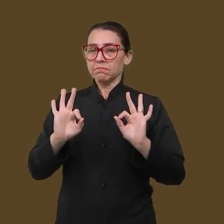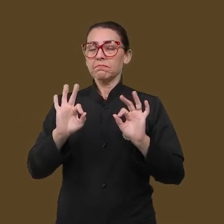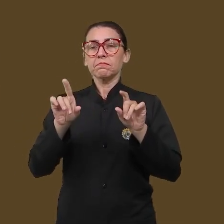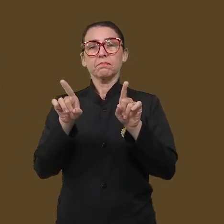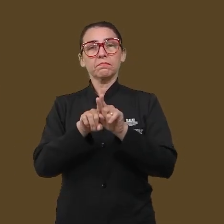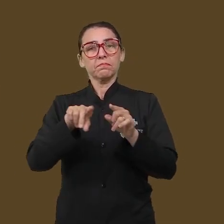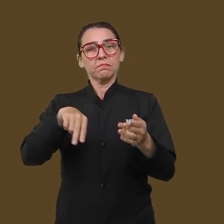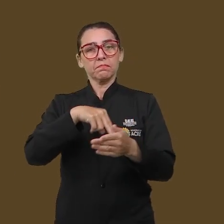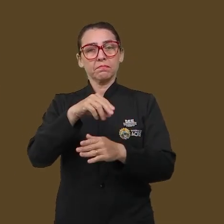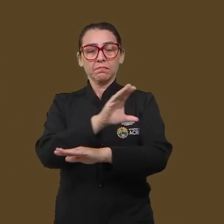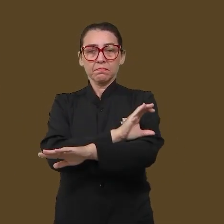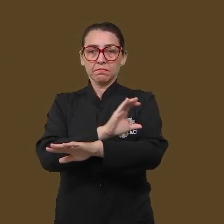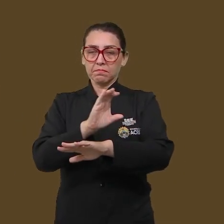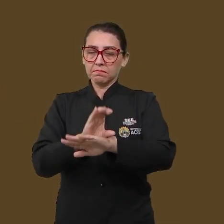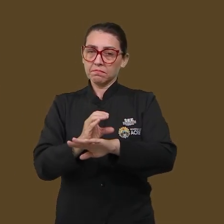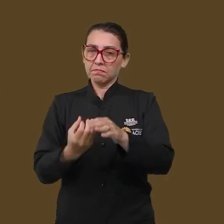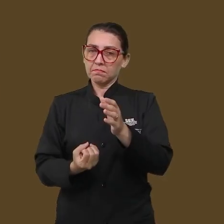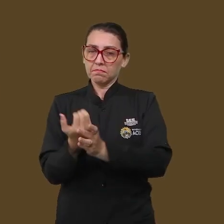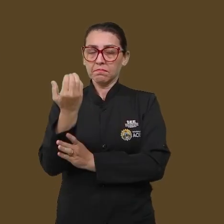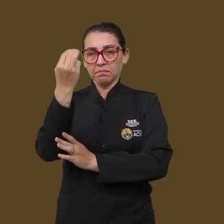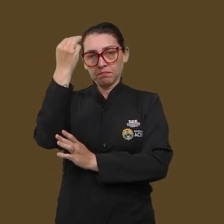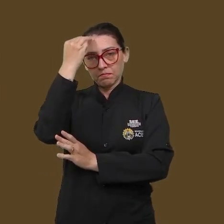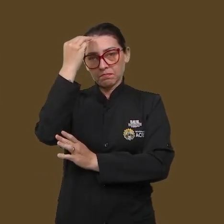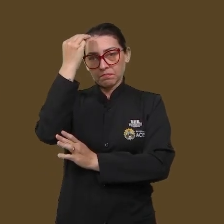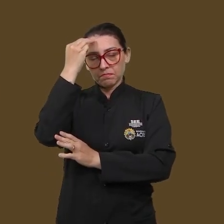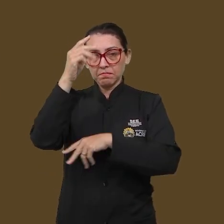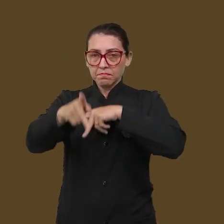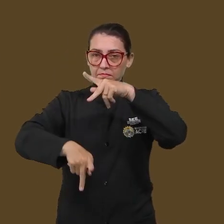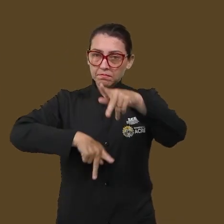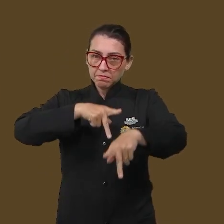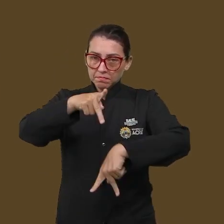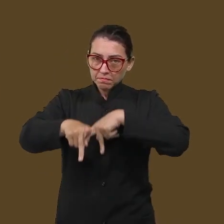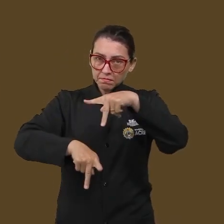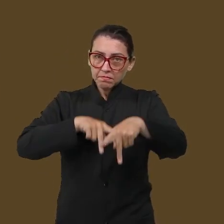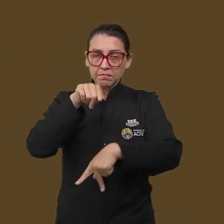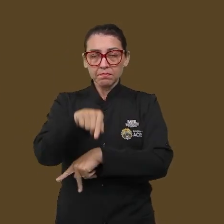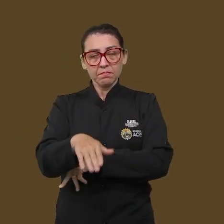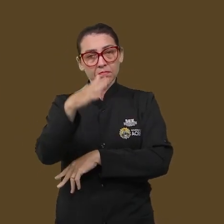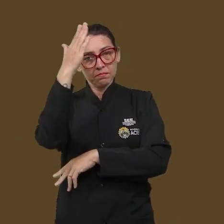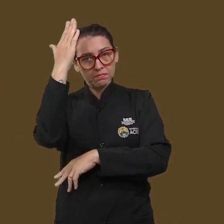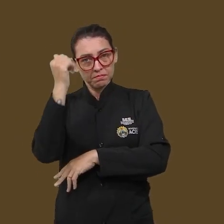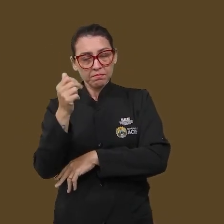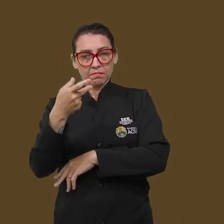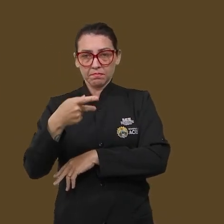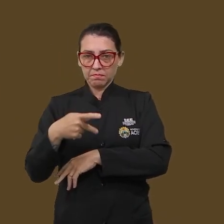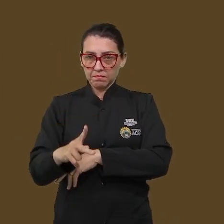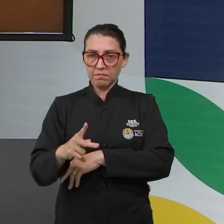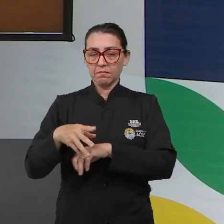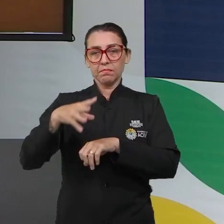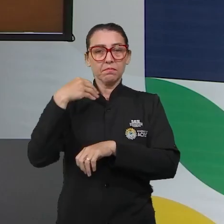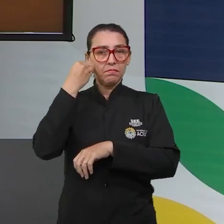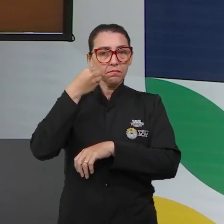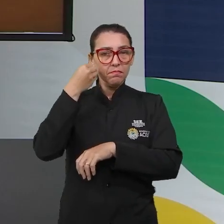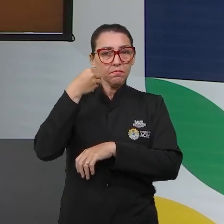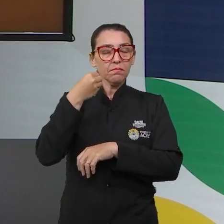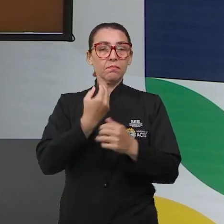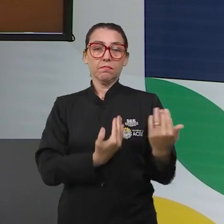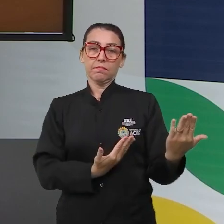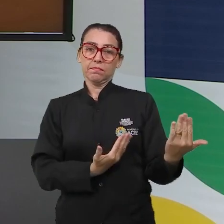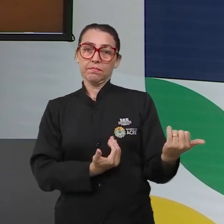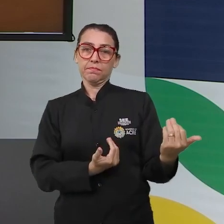as danças culturais mantêm viva a memória de um povo. E você sabe muito bem, com a sua experiência de